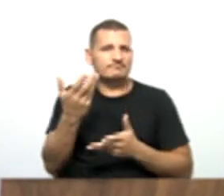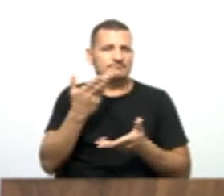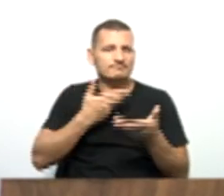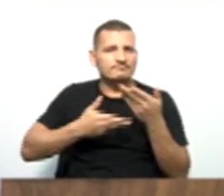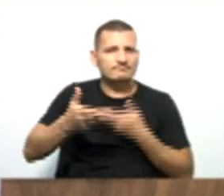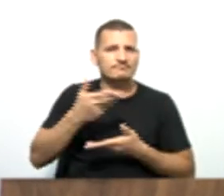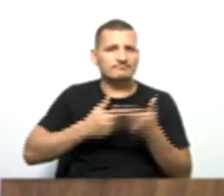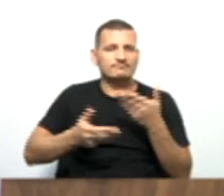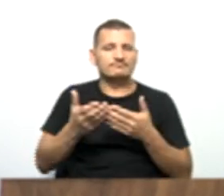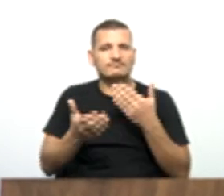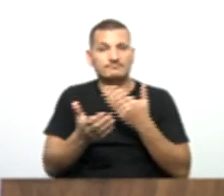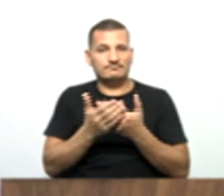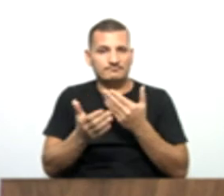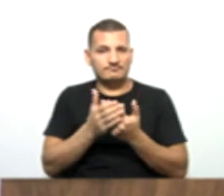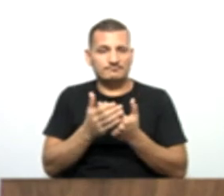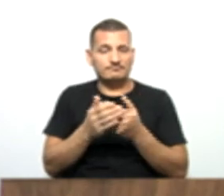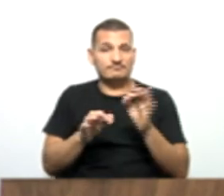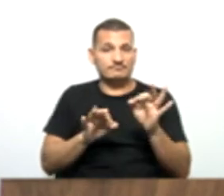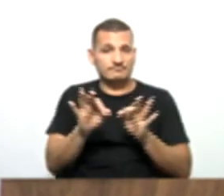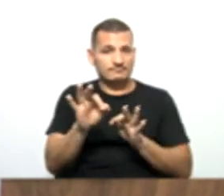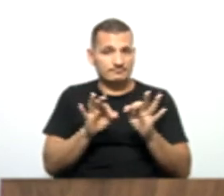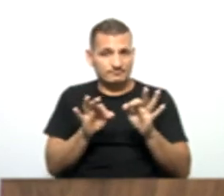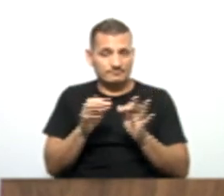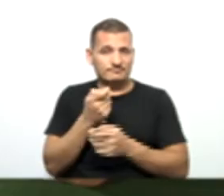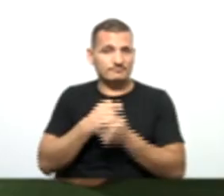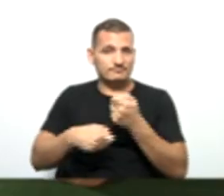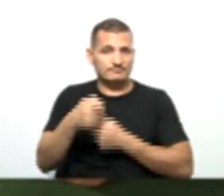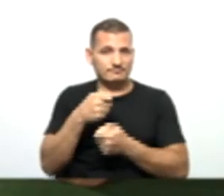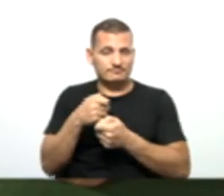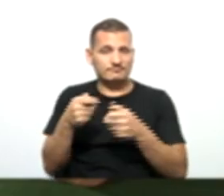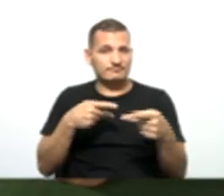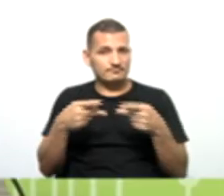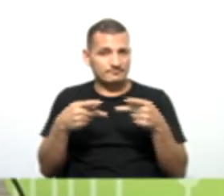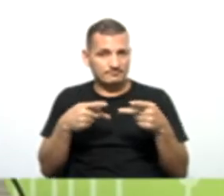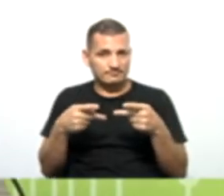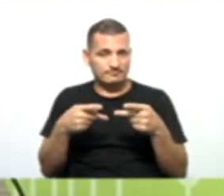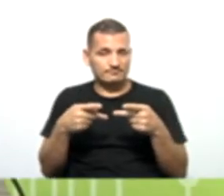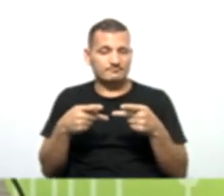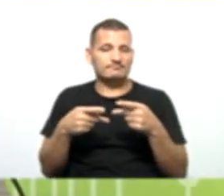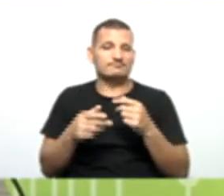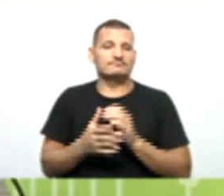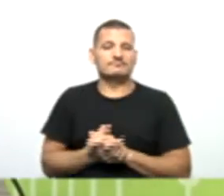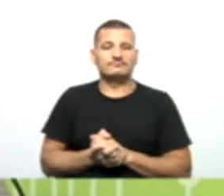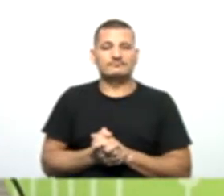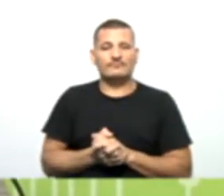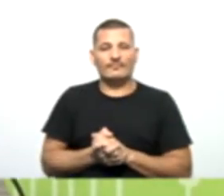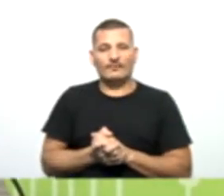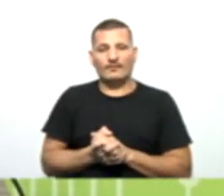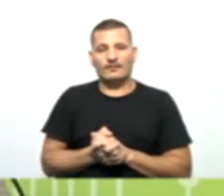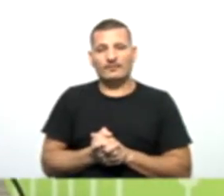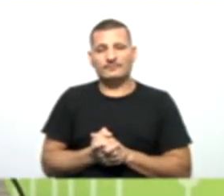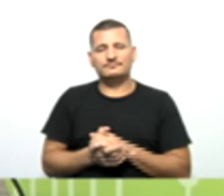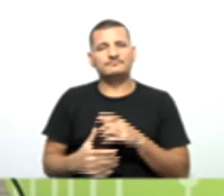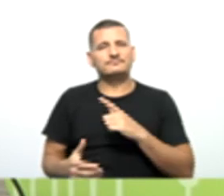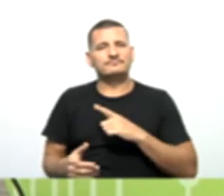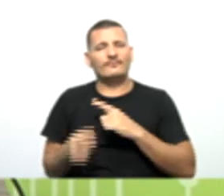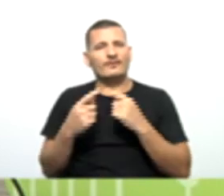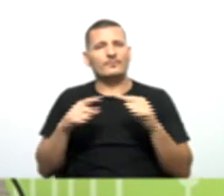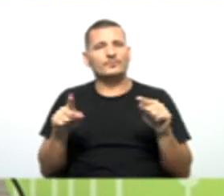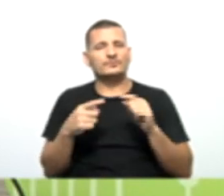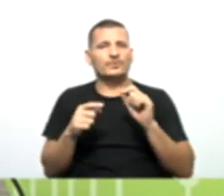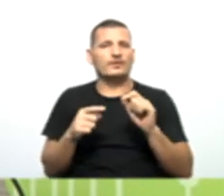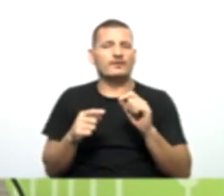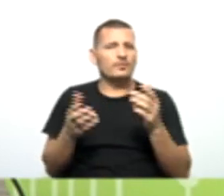nossa aula sobre elaboração e gestão de projetos. Obrigado, gente. Participem, por favor. Tem uma música que diz que o que a gente tem para